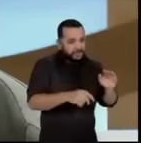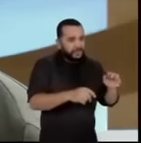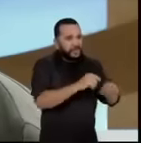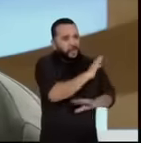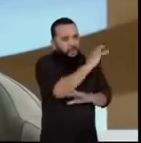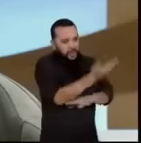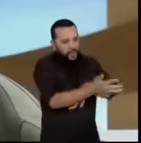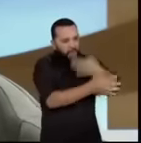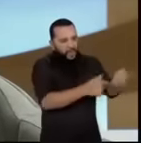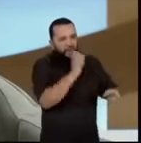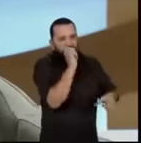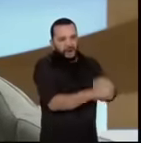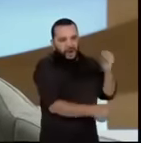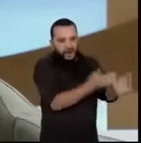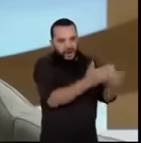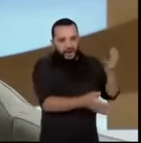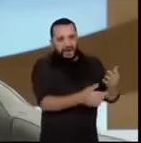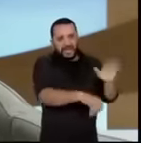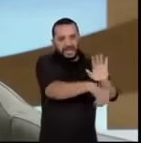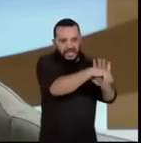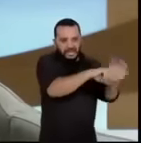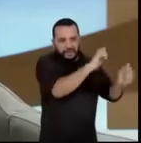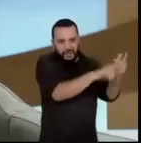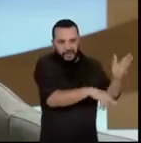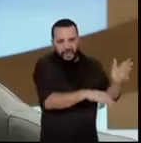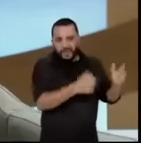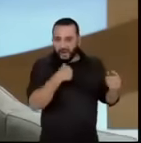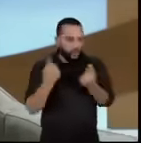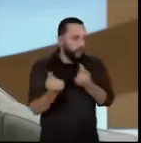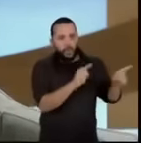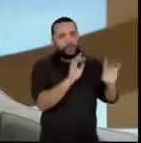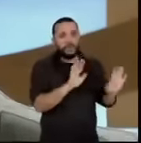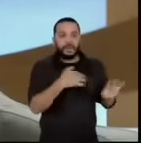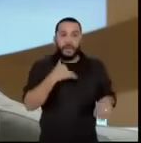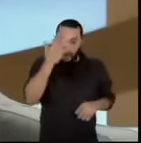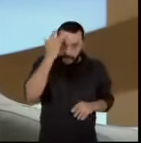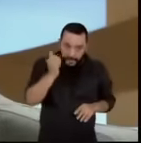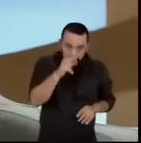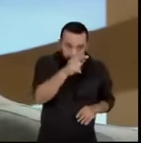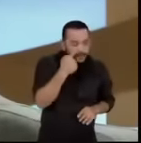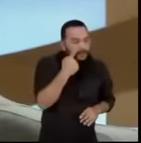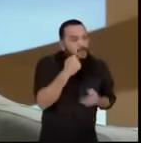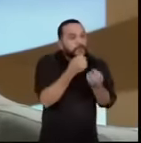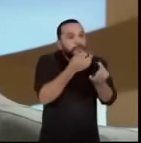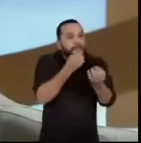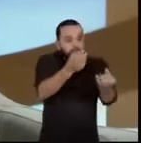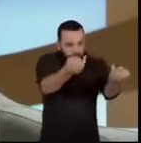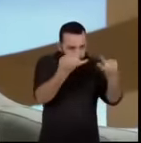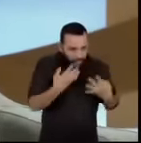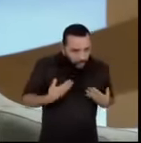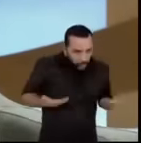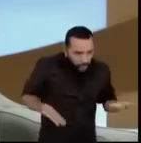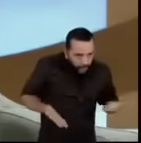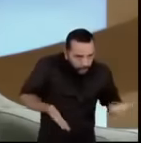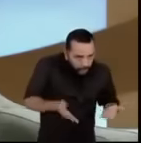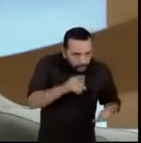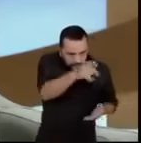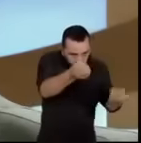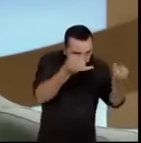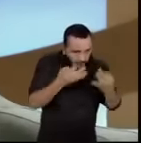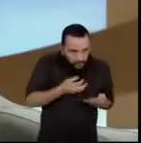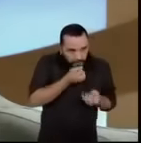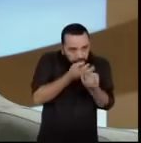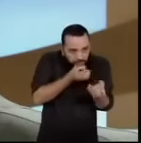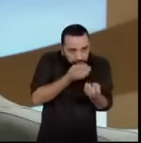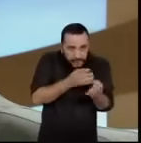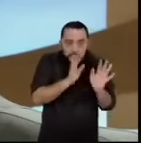eu estou ouvindo o seu relato, vou amanhã, na primeira hora, verificar essas informações que você me trouxe, mas, de todo modo, independentemente